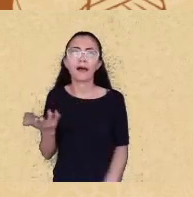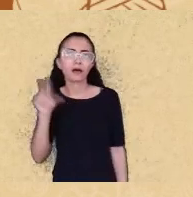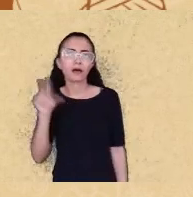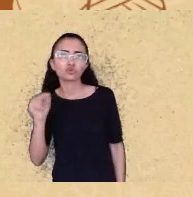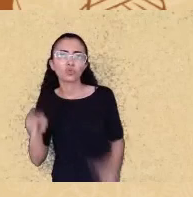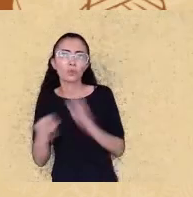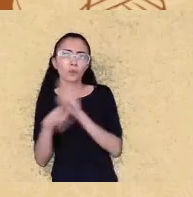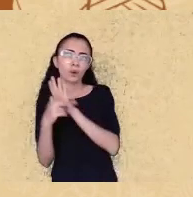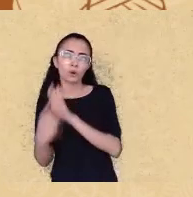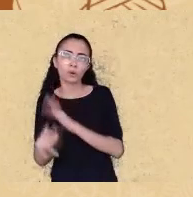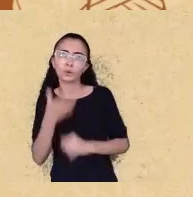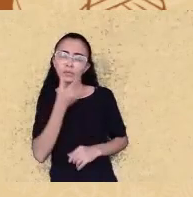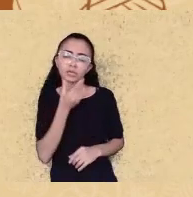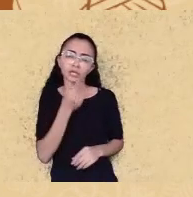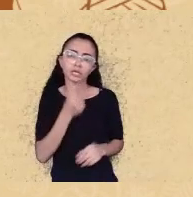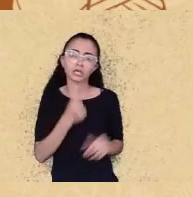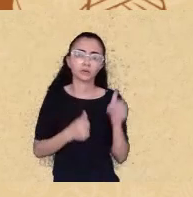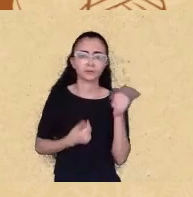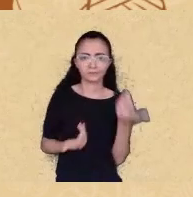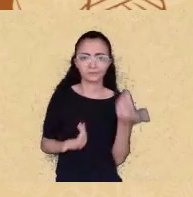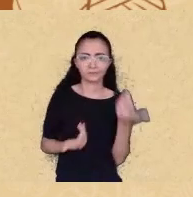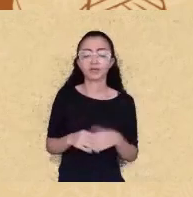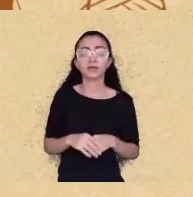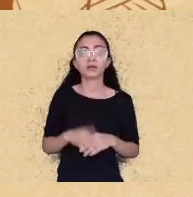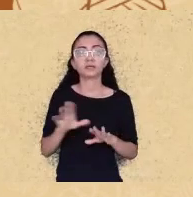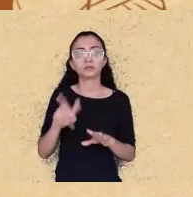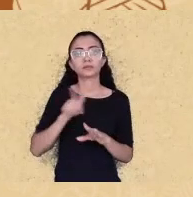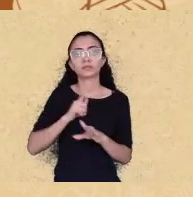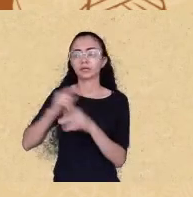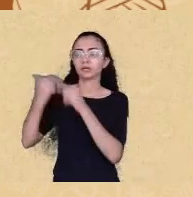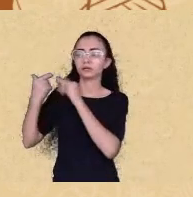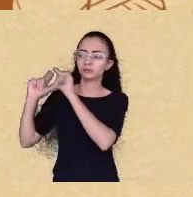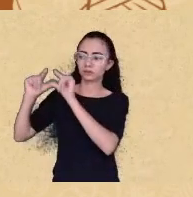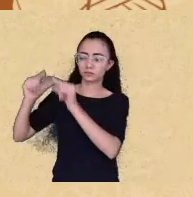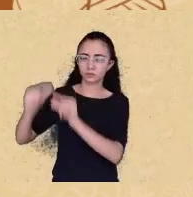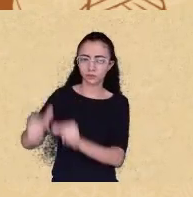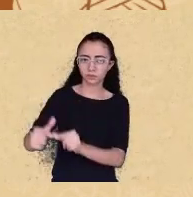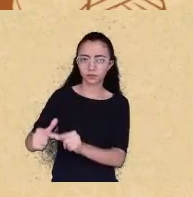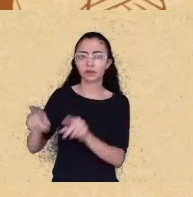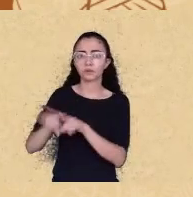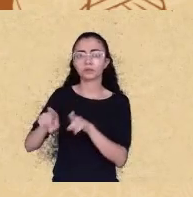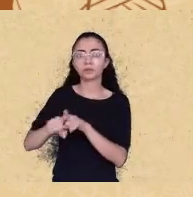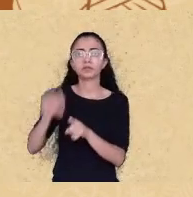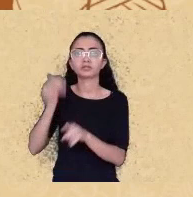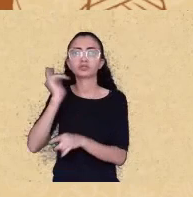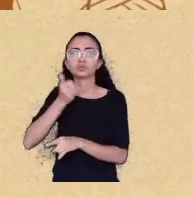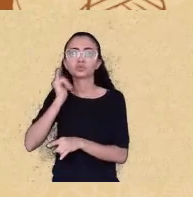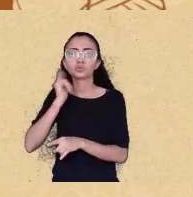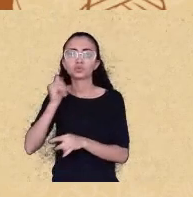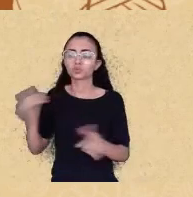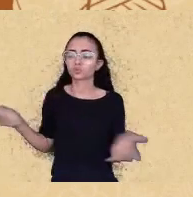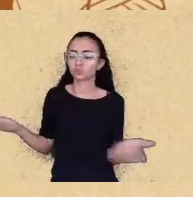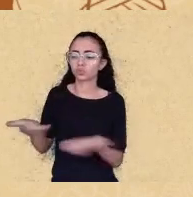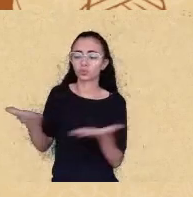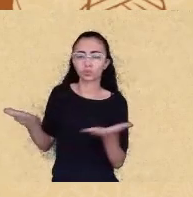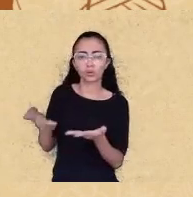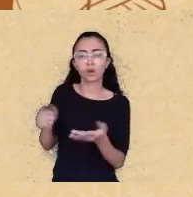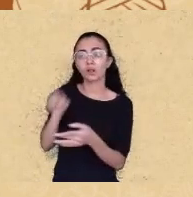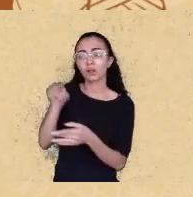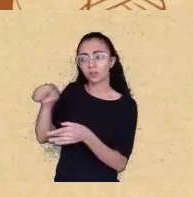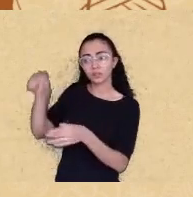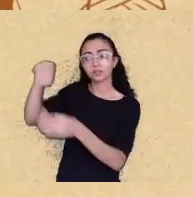embates entre tradição e discurso estatal contemporâneo, até mesmo nessas culturas mais